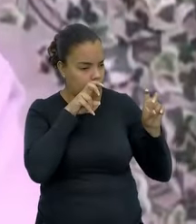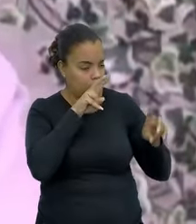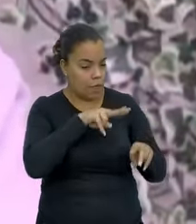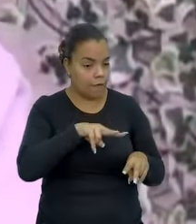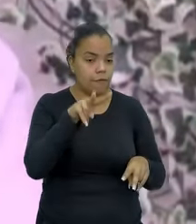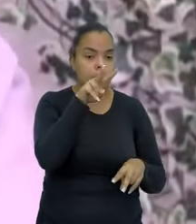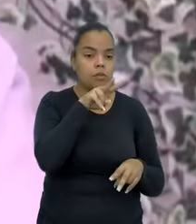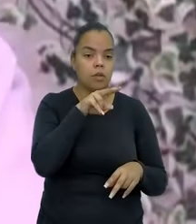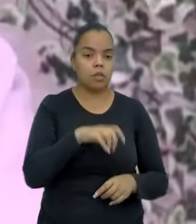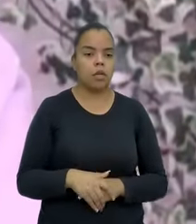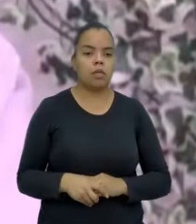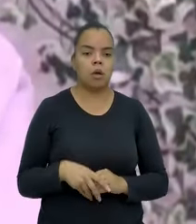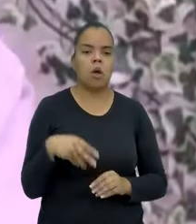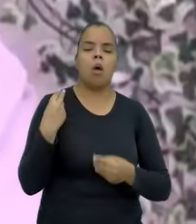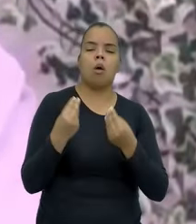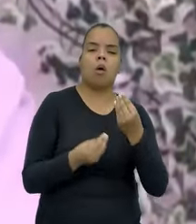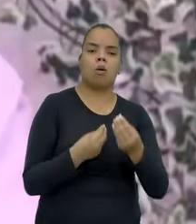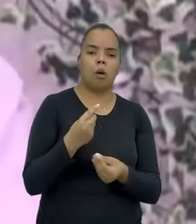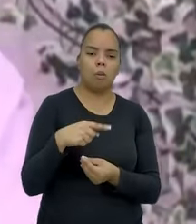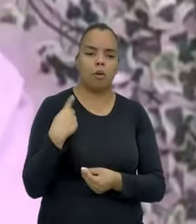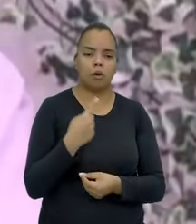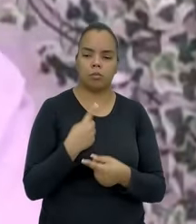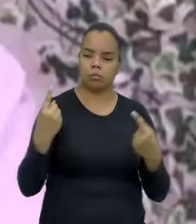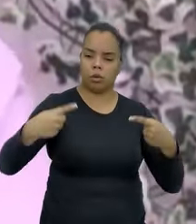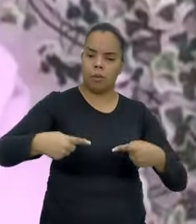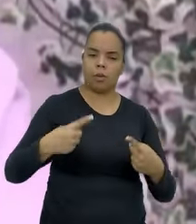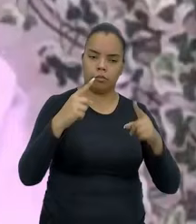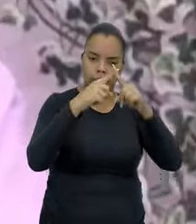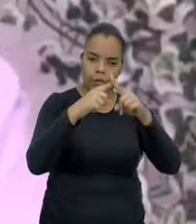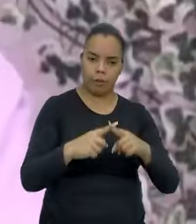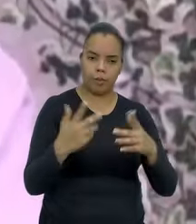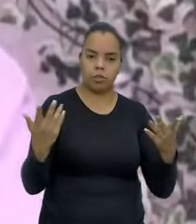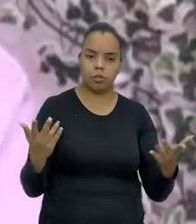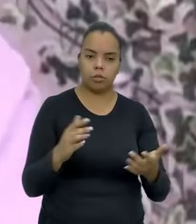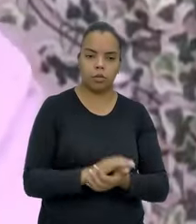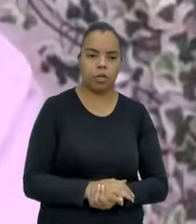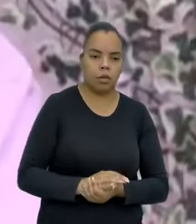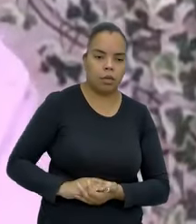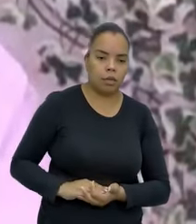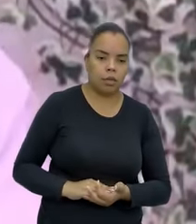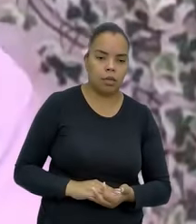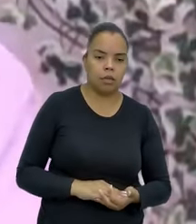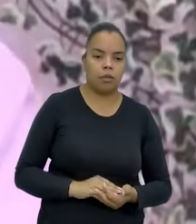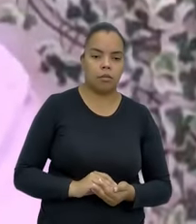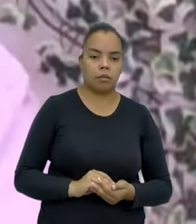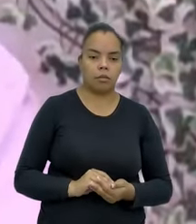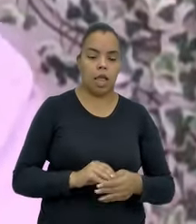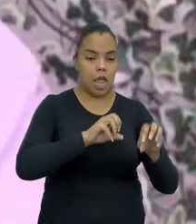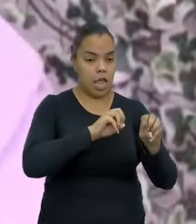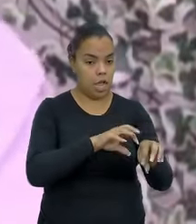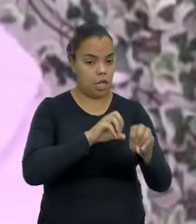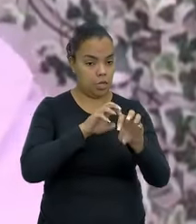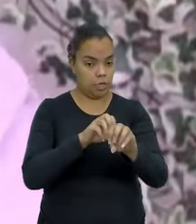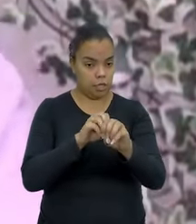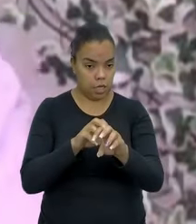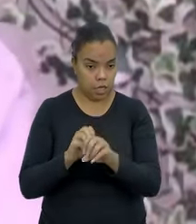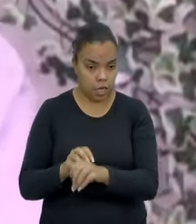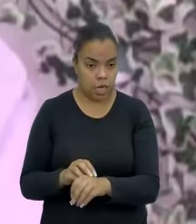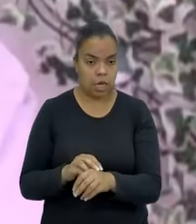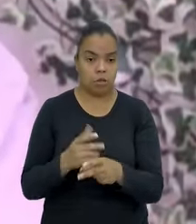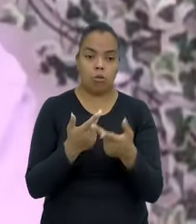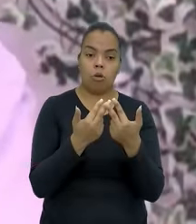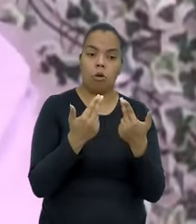visualização né como que nós vamos competir ou seja dando a eles ferramentas que sejam